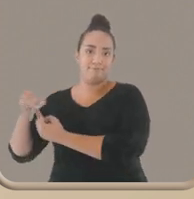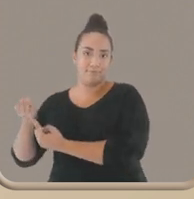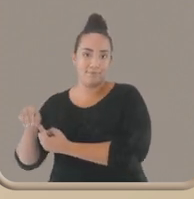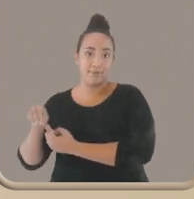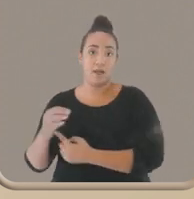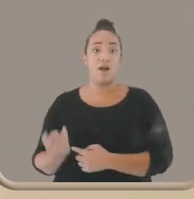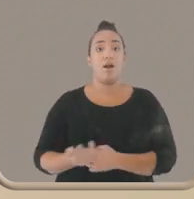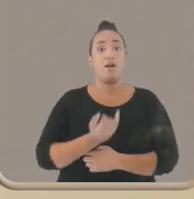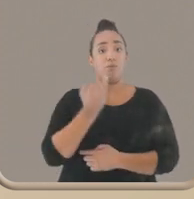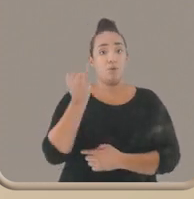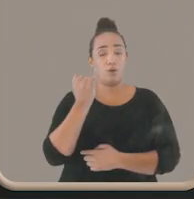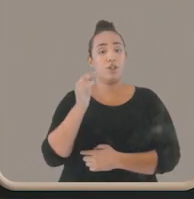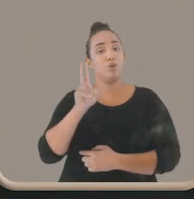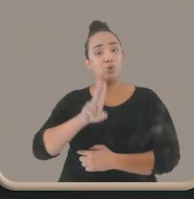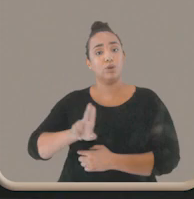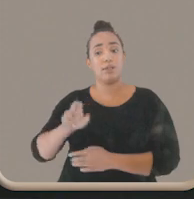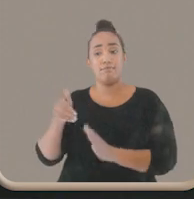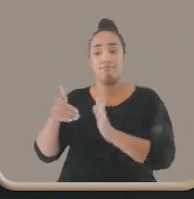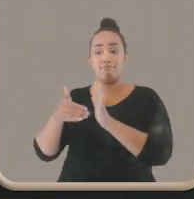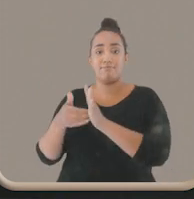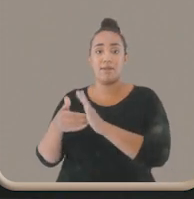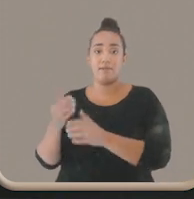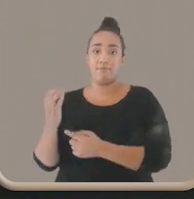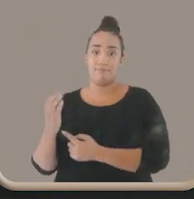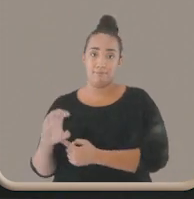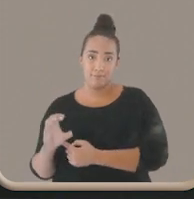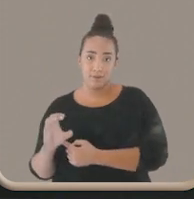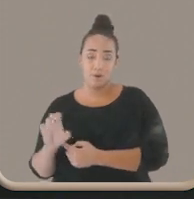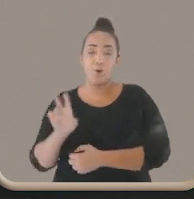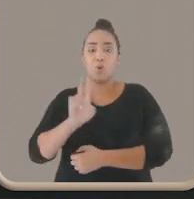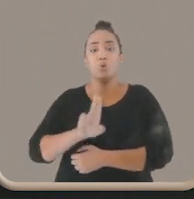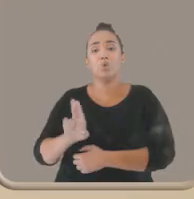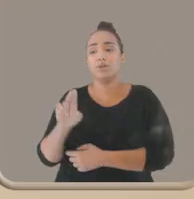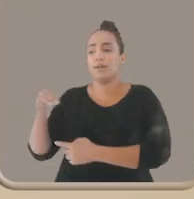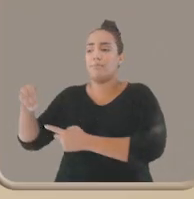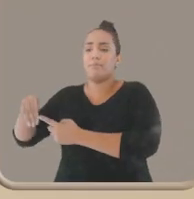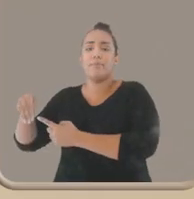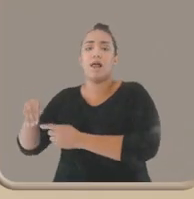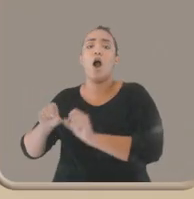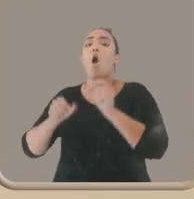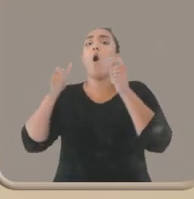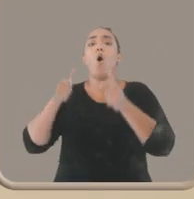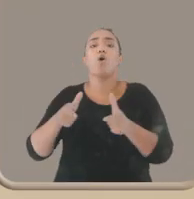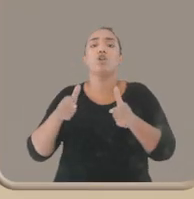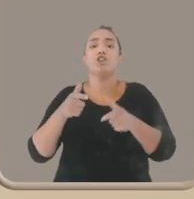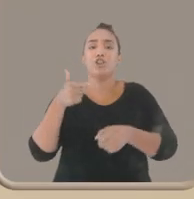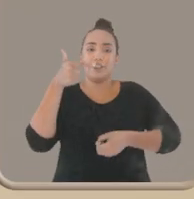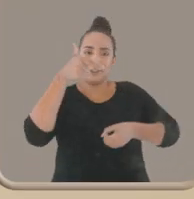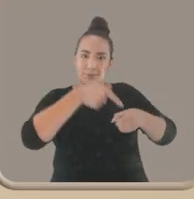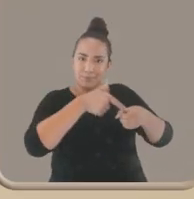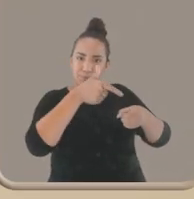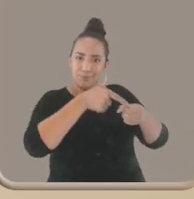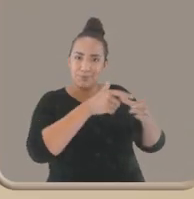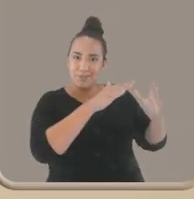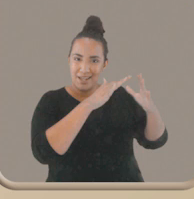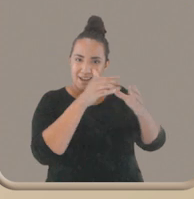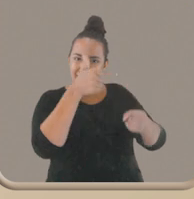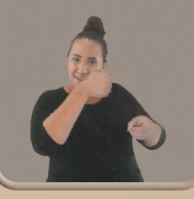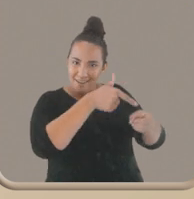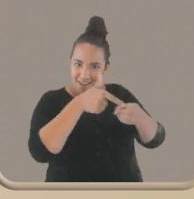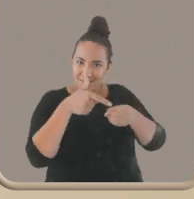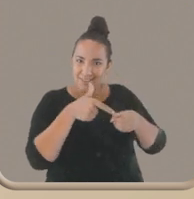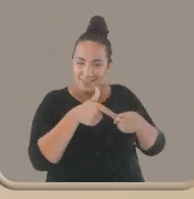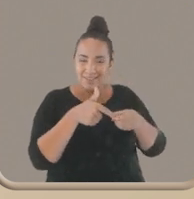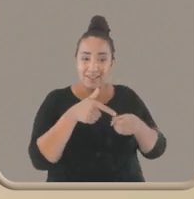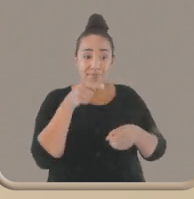dos centésimos. Um exemplo de uso dos milésimos é nos postos de gasolina, que o preço